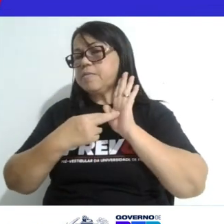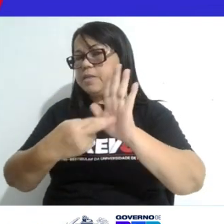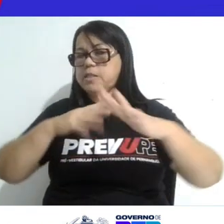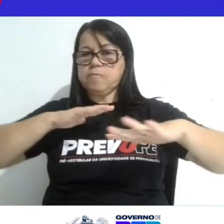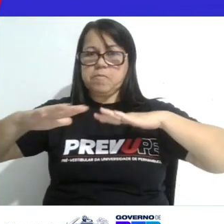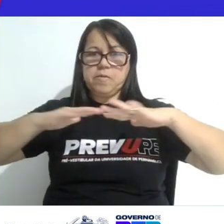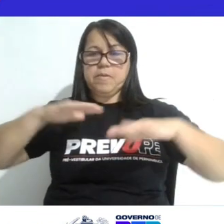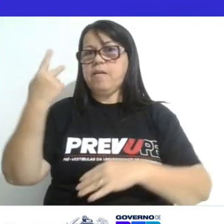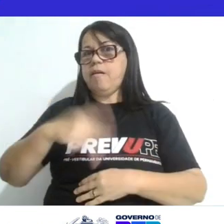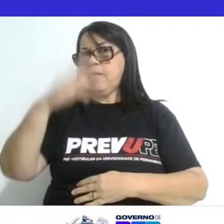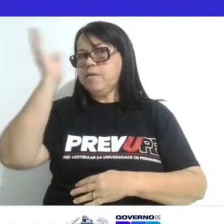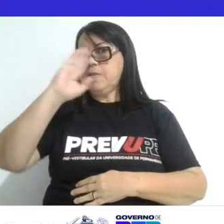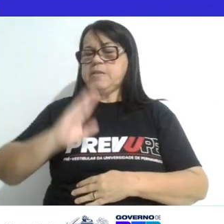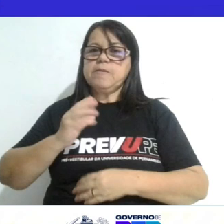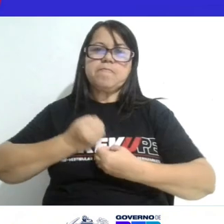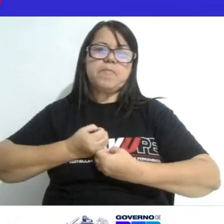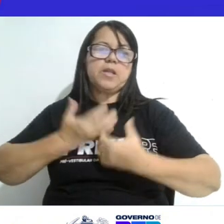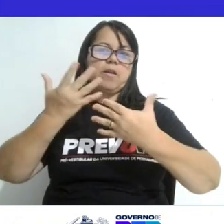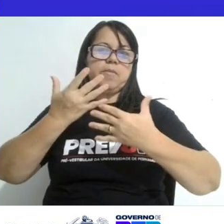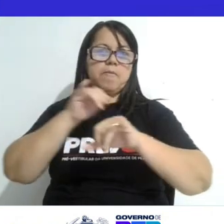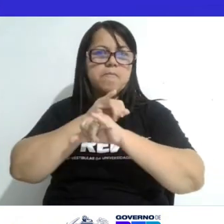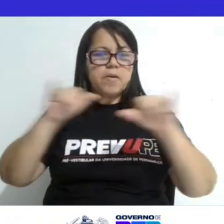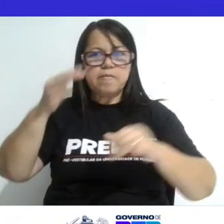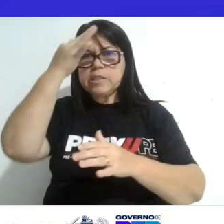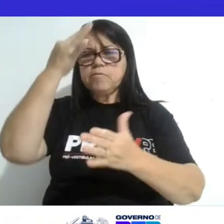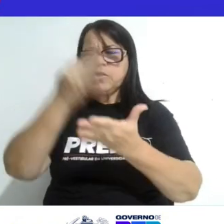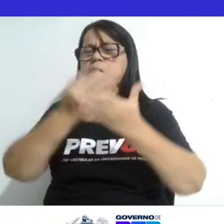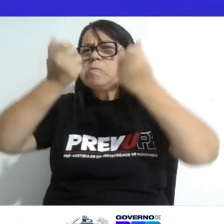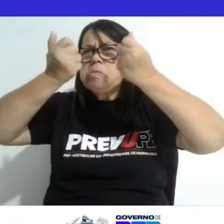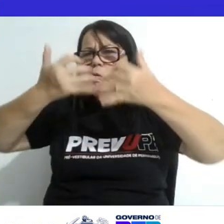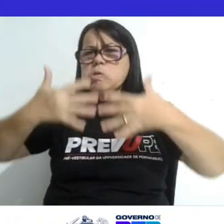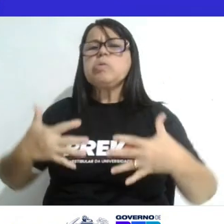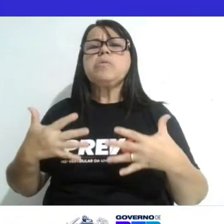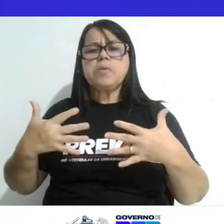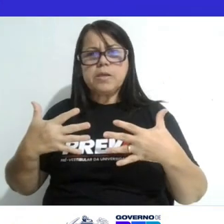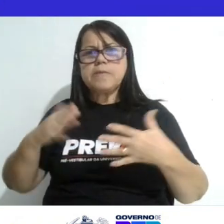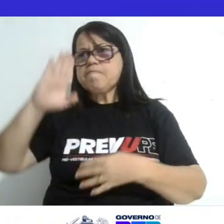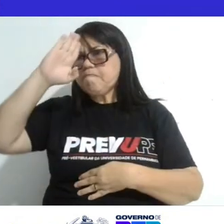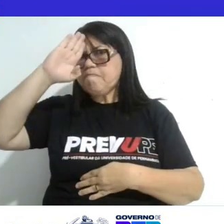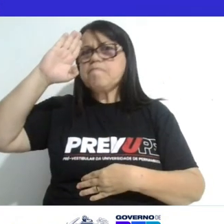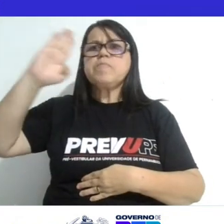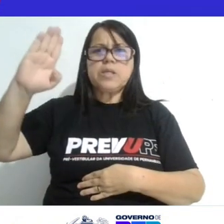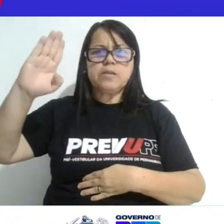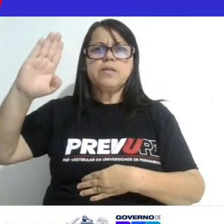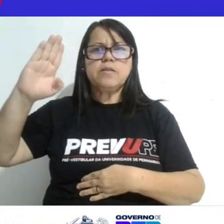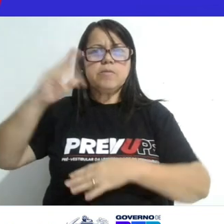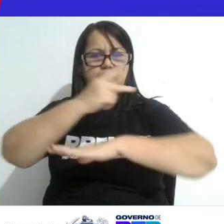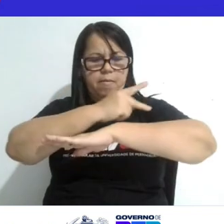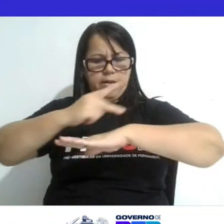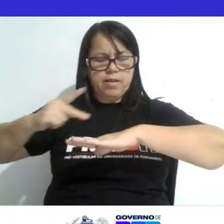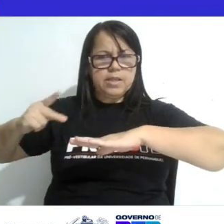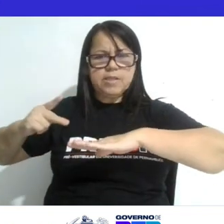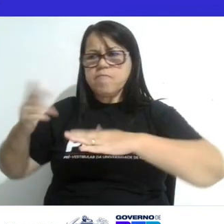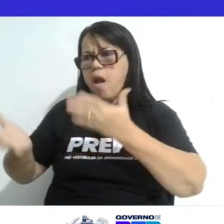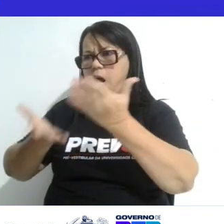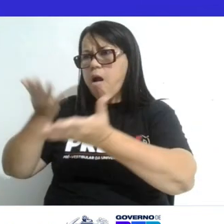Brasil em poemas como profissão de fé ele expõe claramente os os princípios parnasianos ao